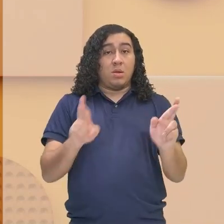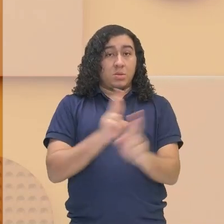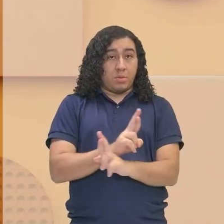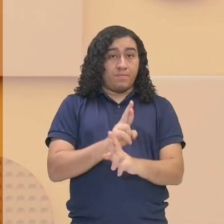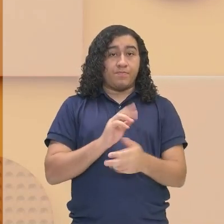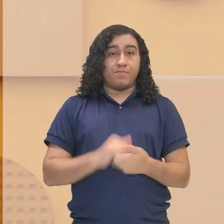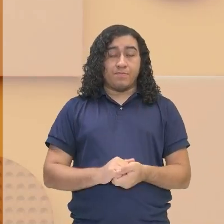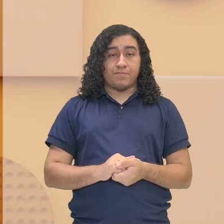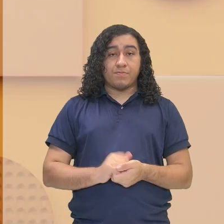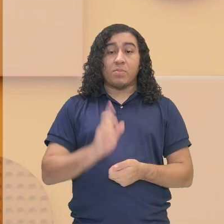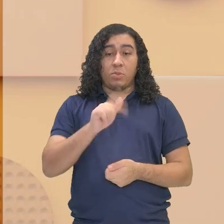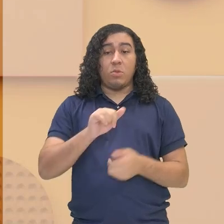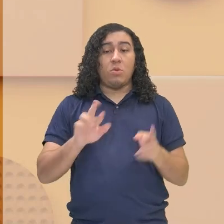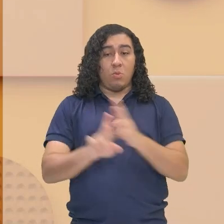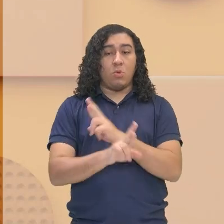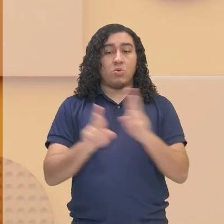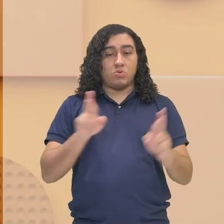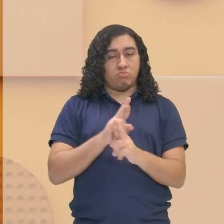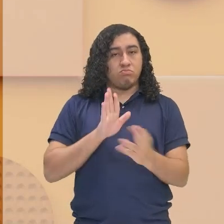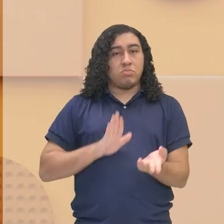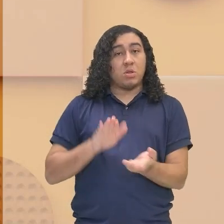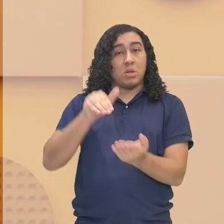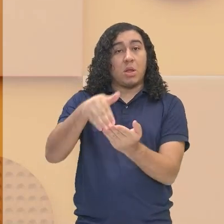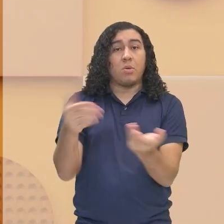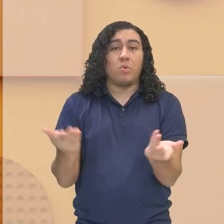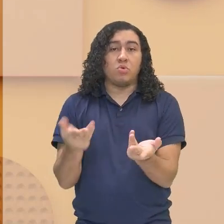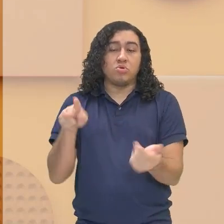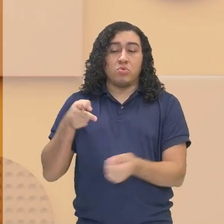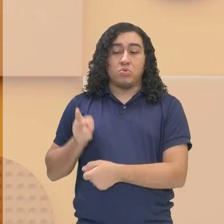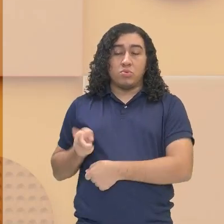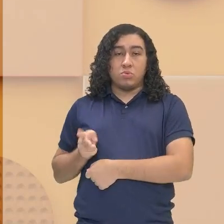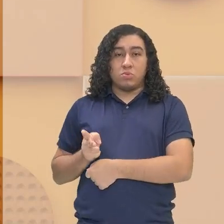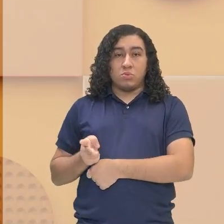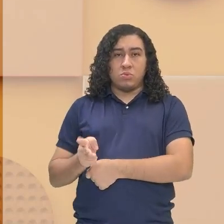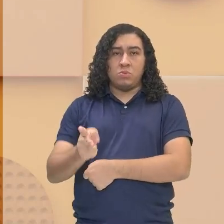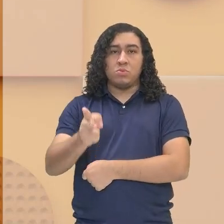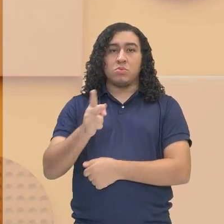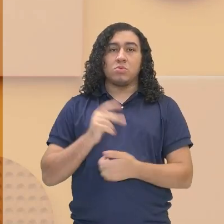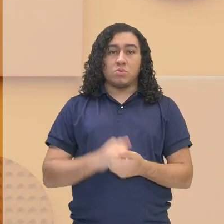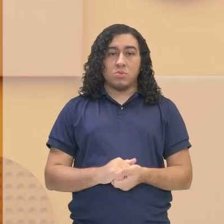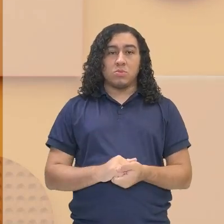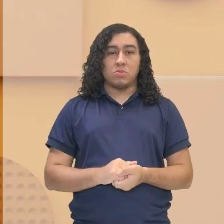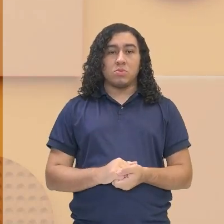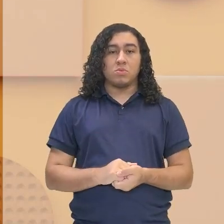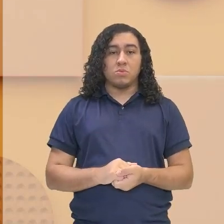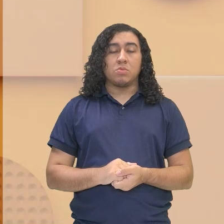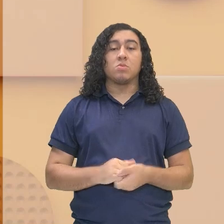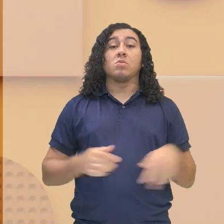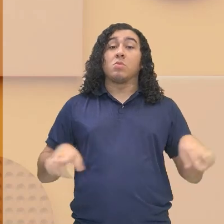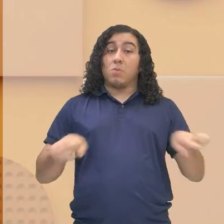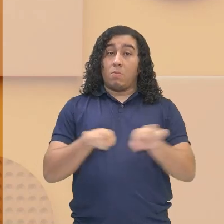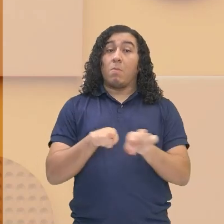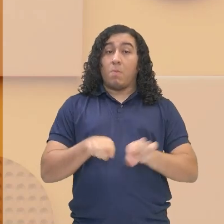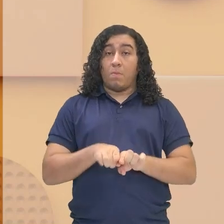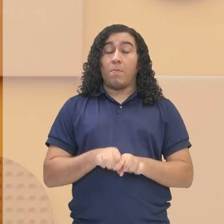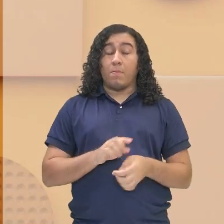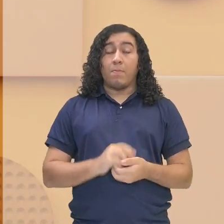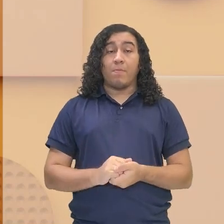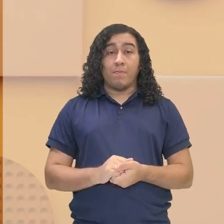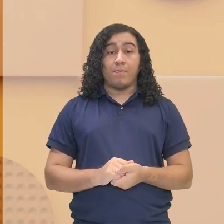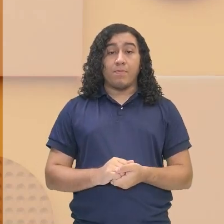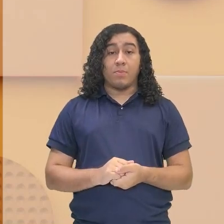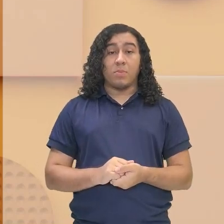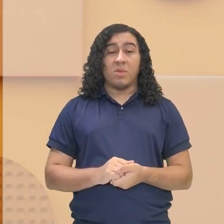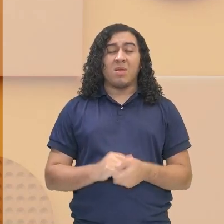uma relação que persiste até os dias de hoje. Afinal de contas, quem ali